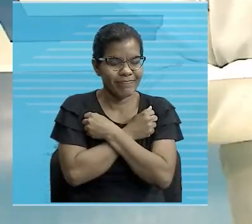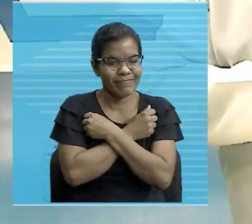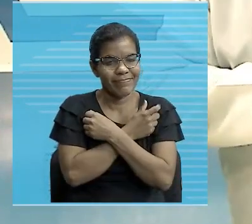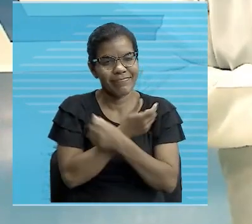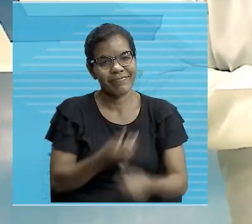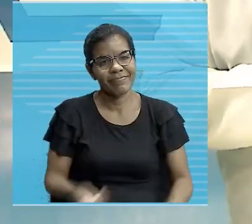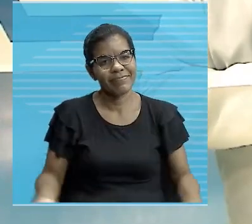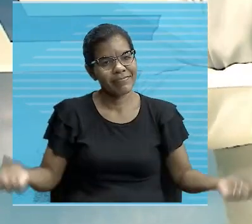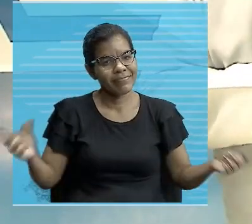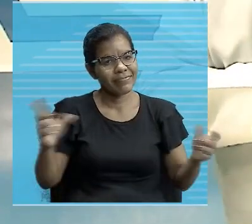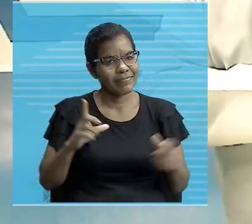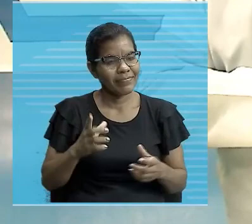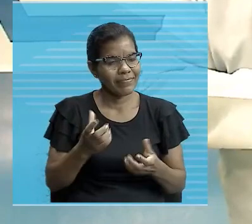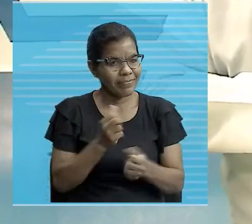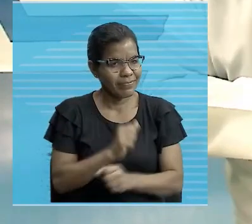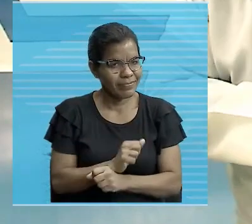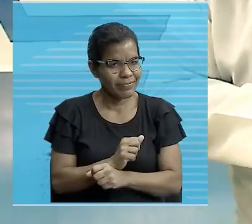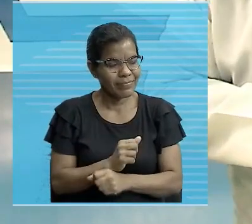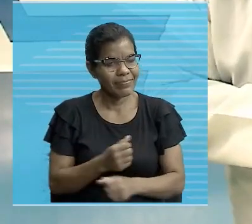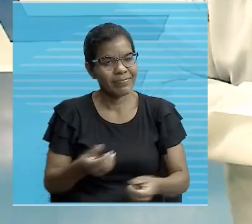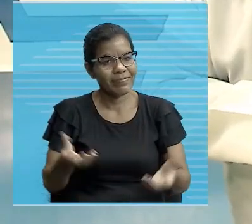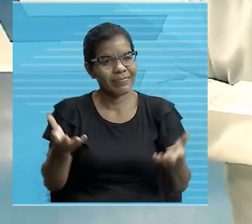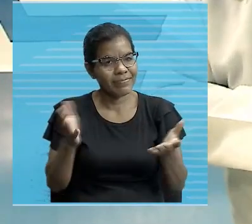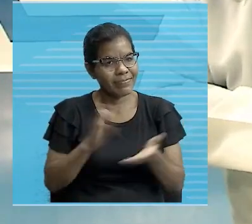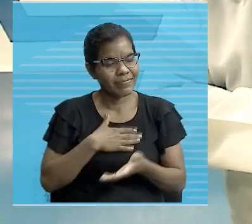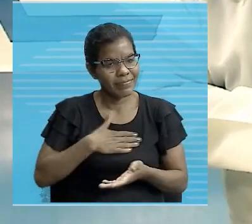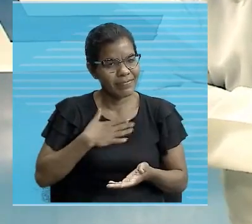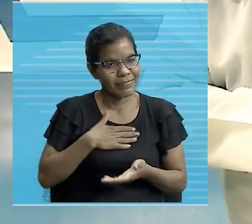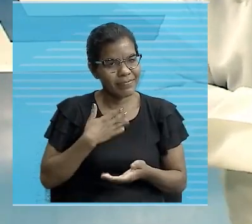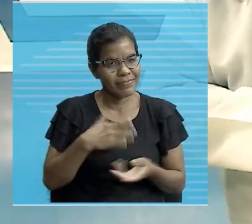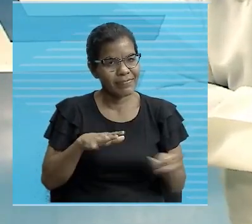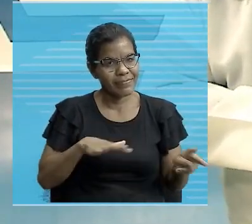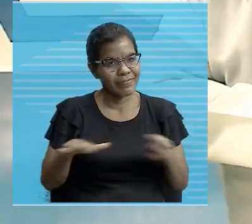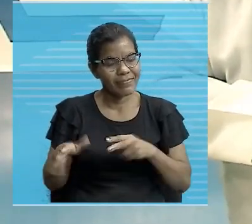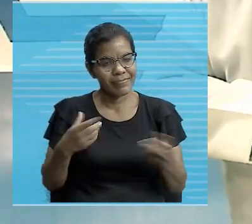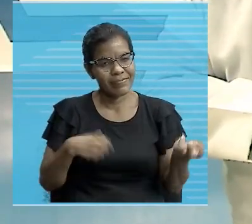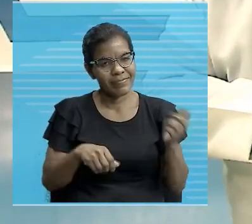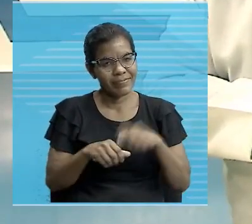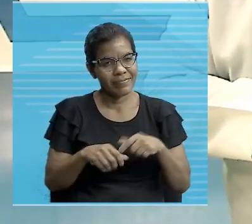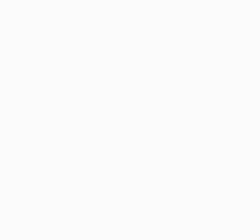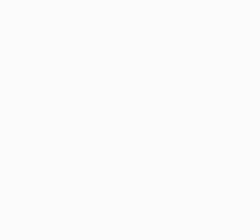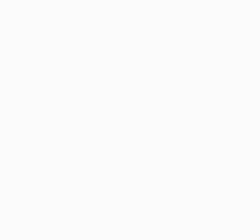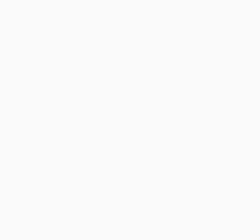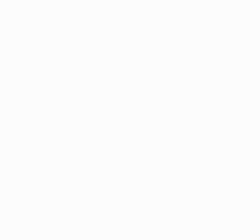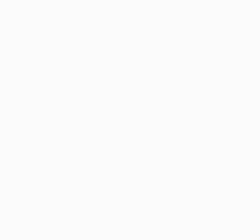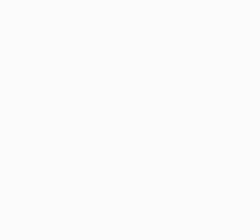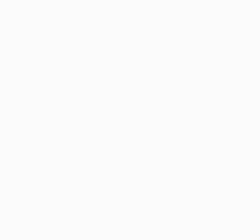Espero que tenham gostado. Semana que vem estaremos de volta com mais um tema. Até lá.